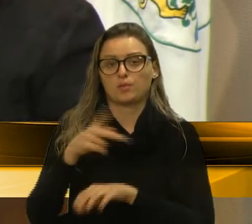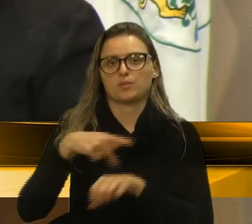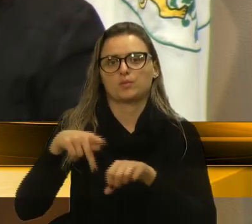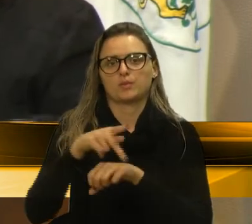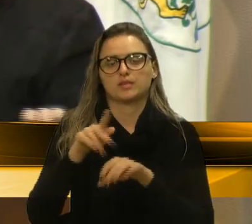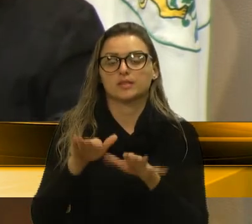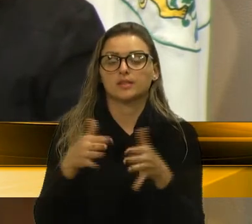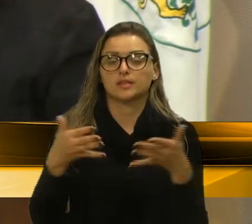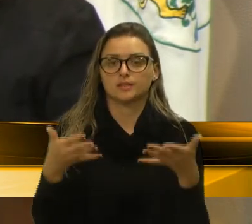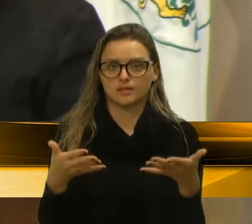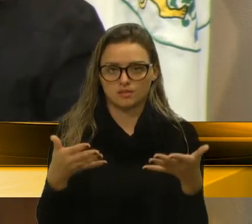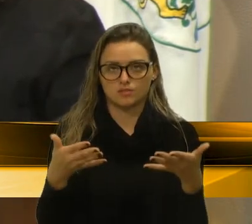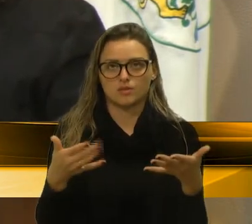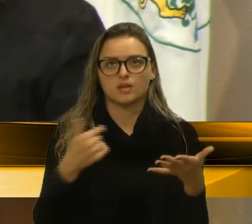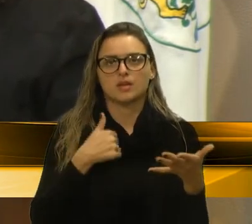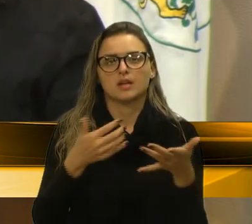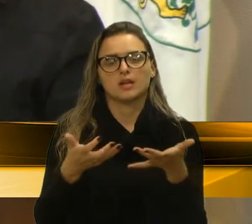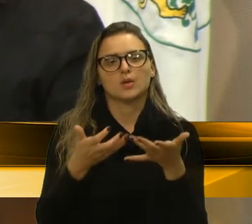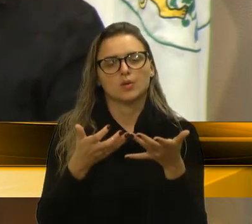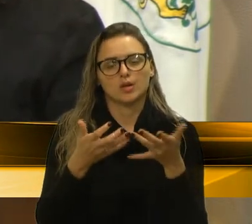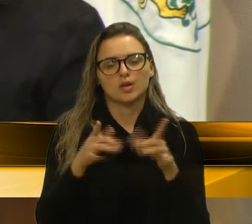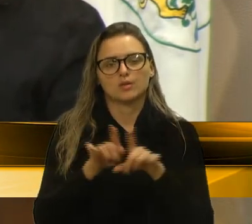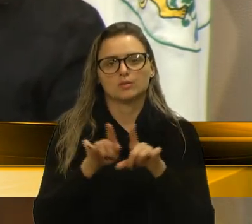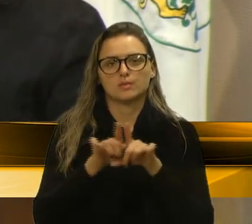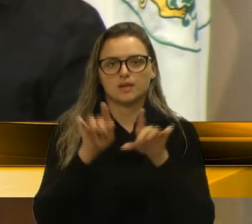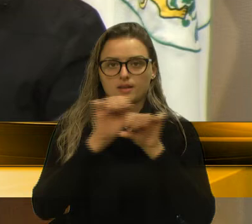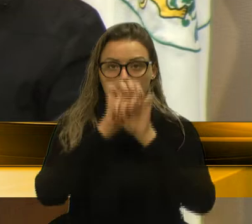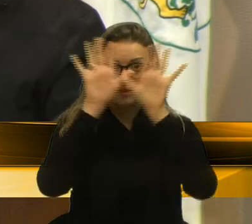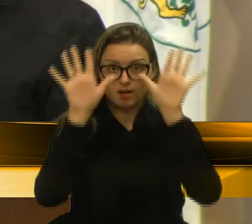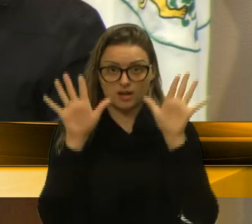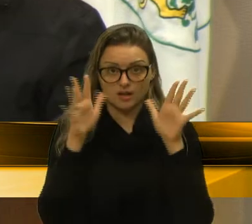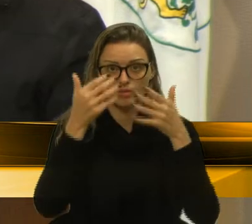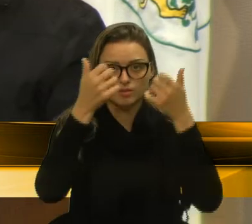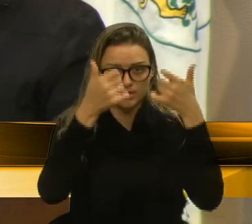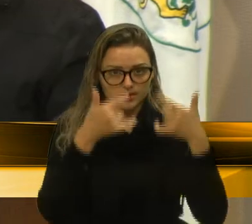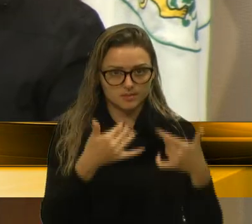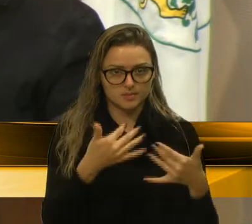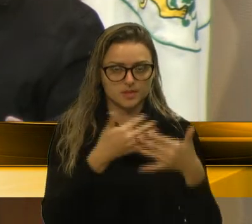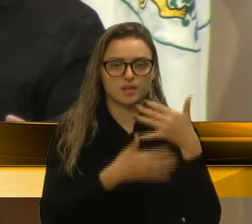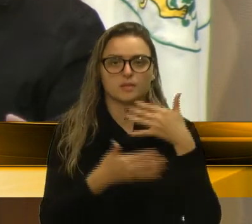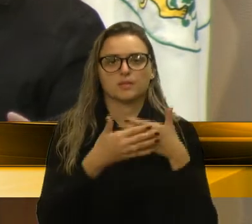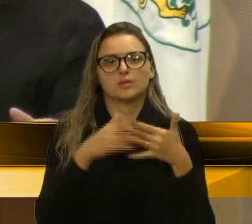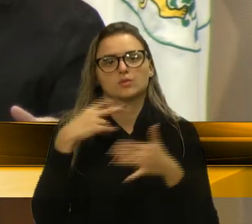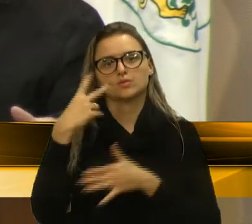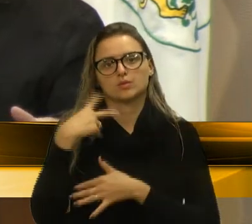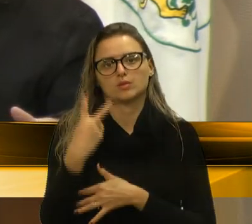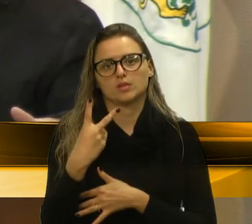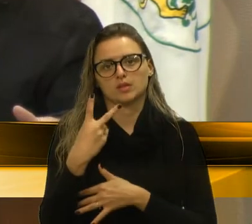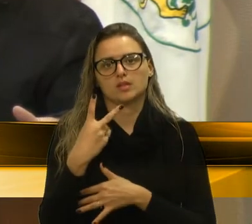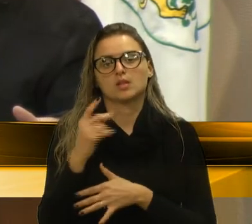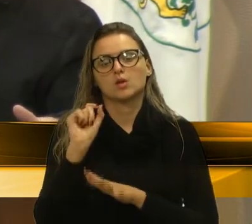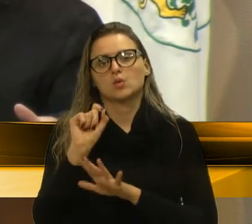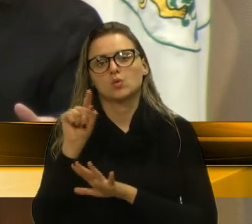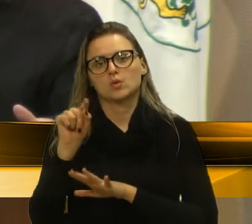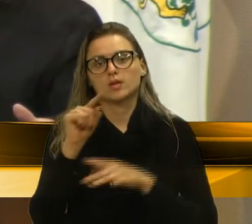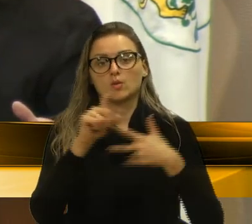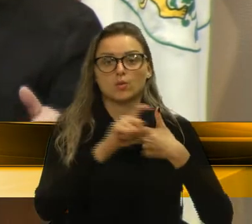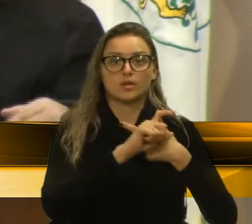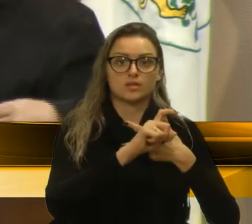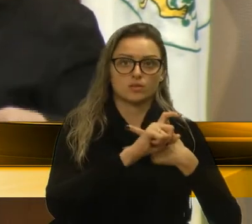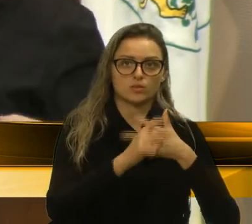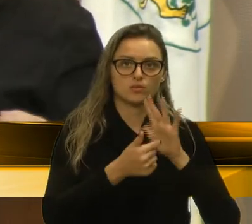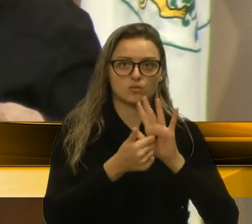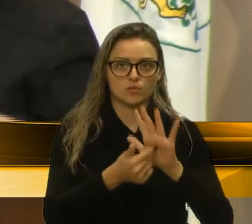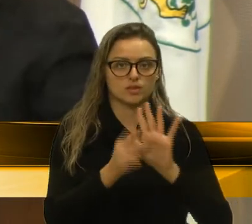Então, nesse sentido, eu quero deixar bem claro aos colegas vereadores que, a partir da postura do Executivo de apresentar